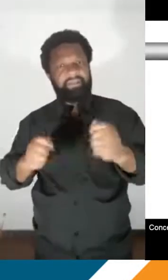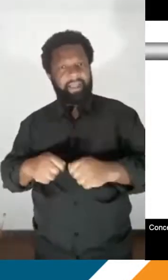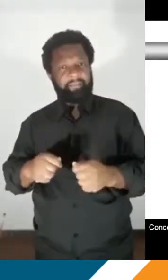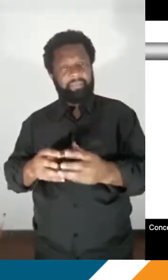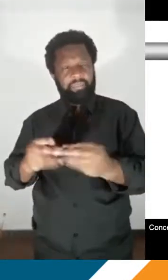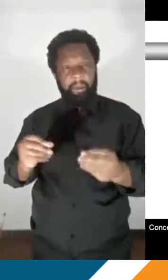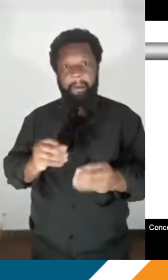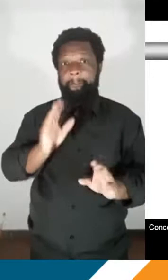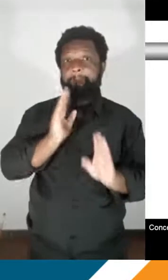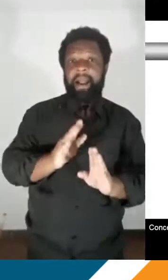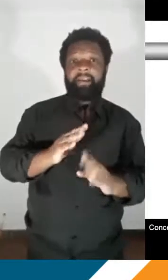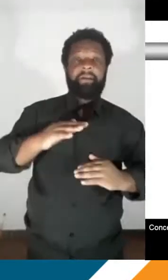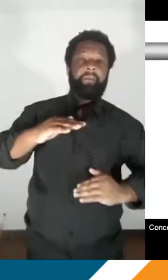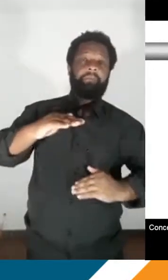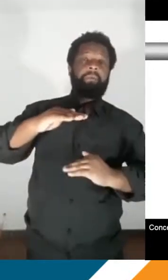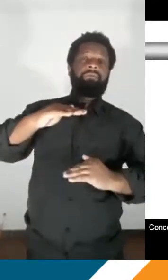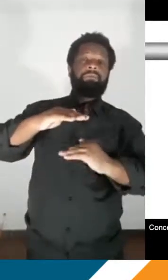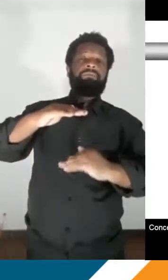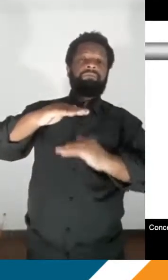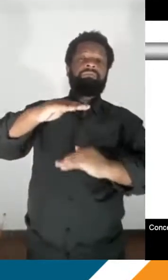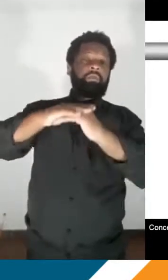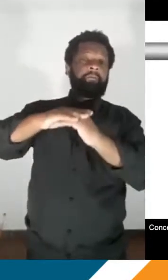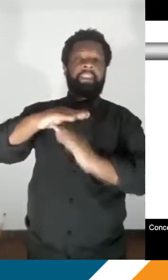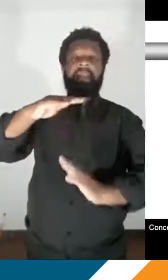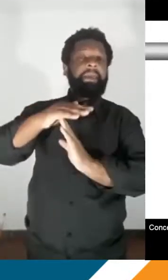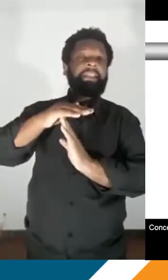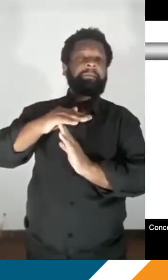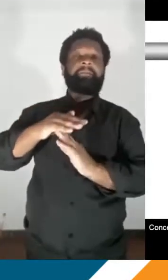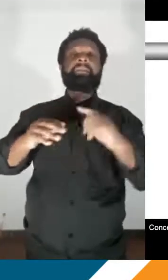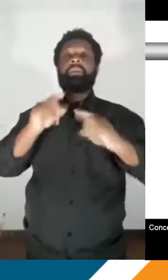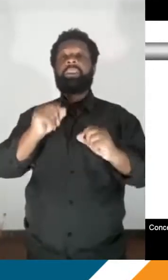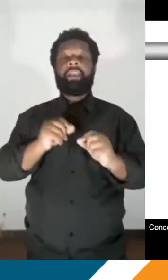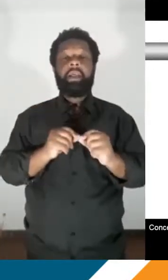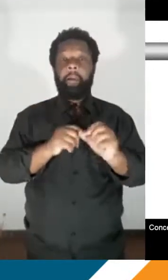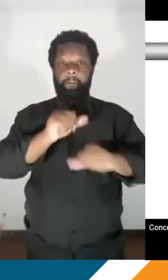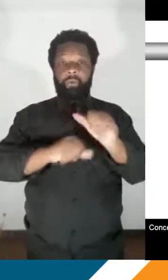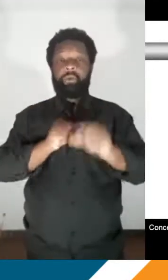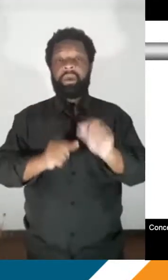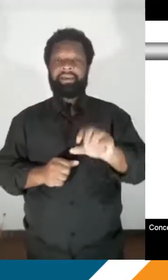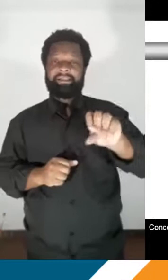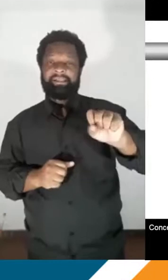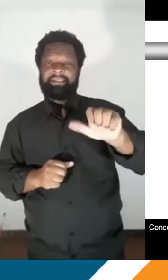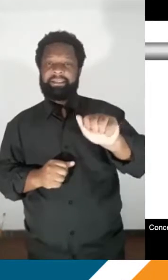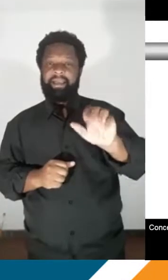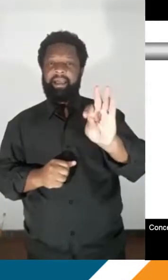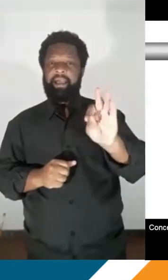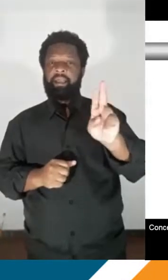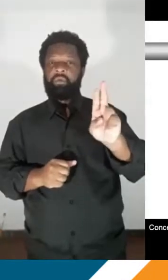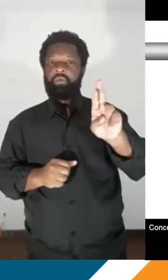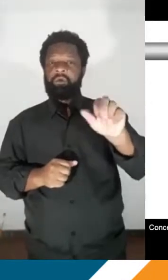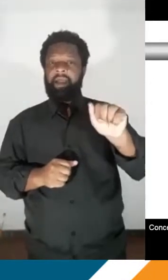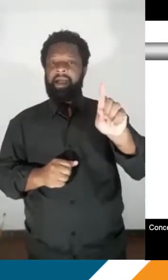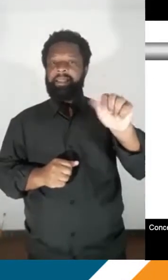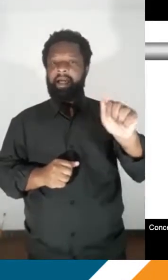aumentando, certo? Só que chega a determinado momento que não cabe mais. E aí aparece o quê? Saturado. Significa que